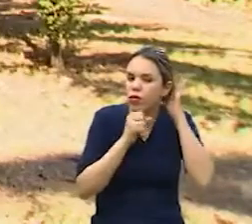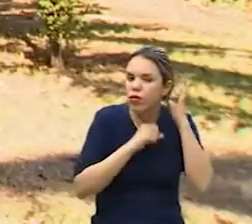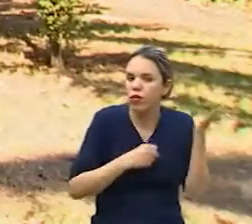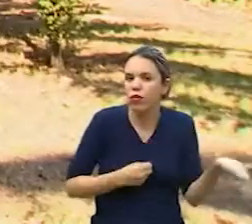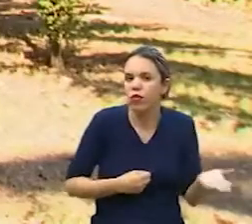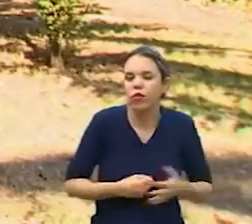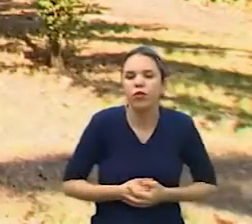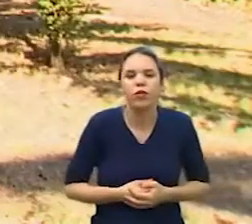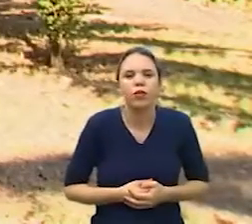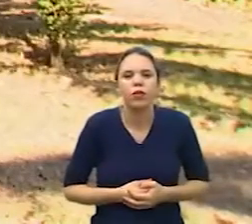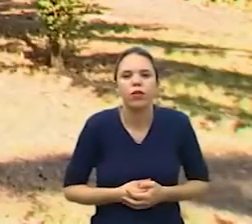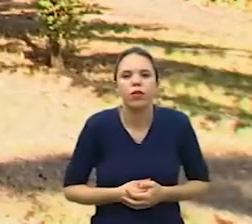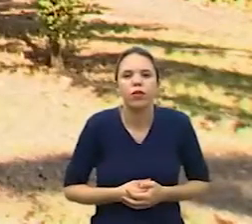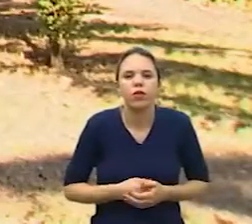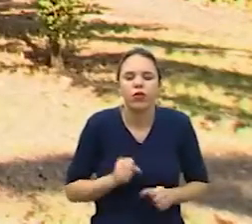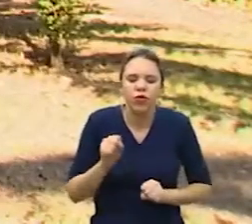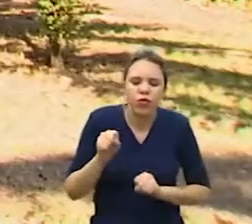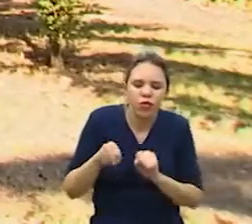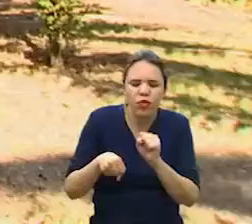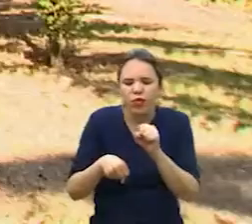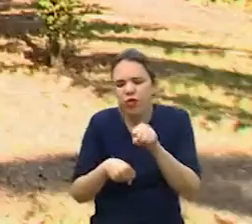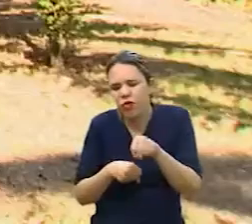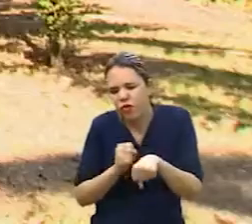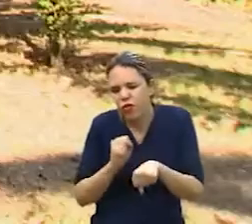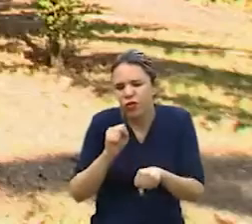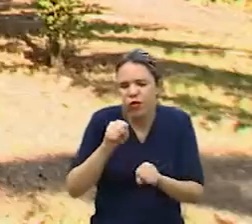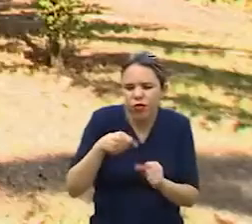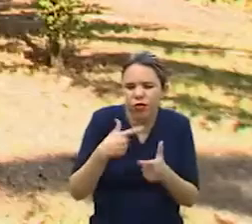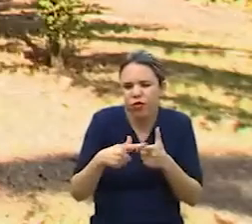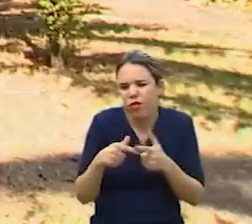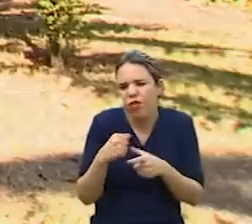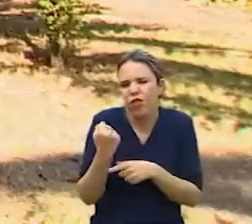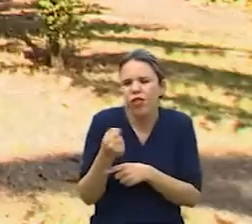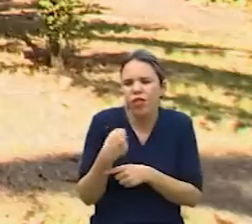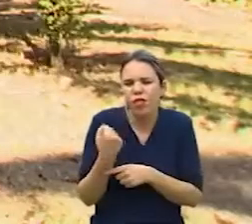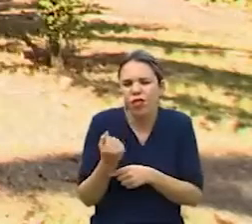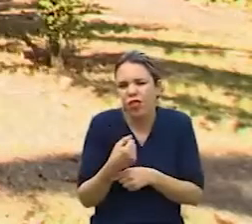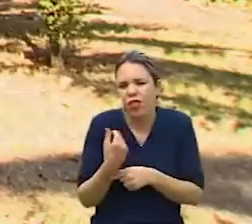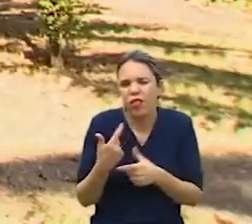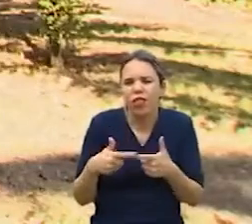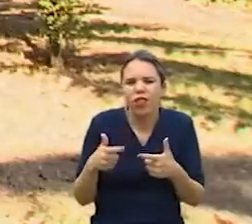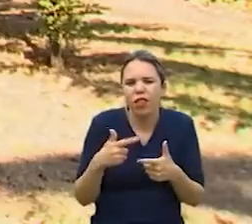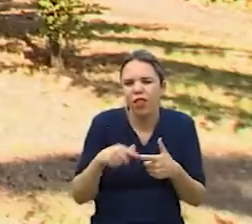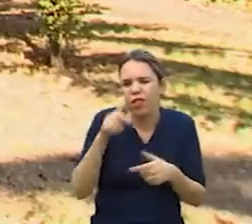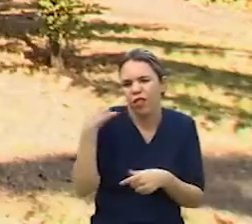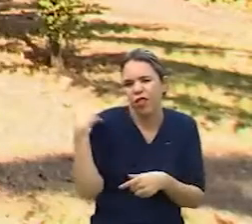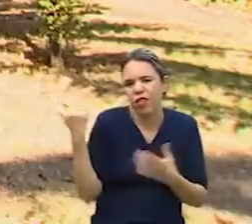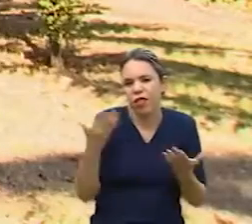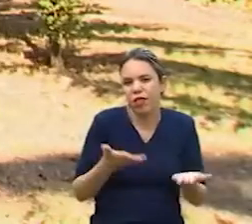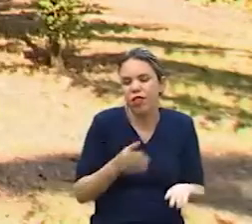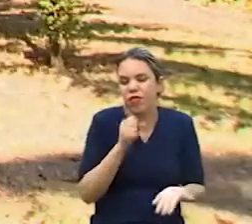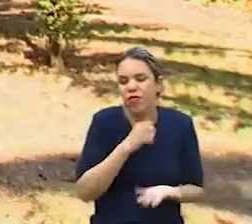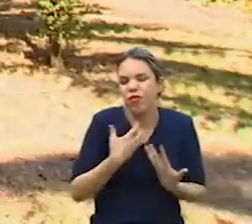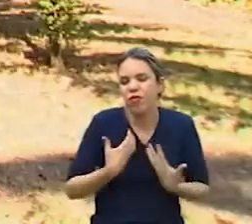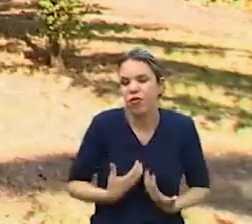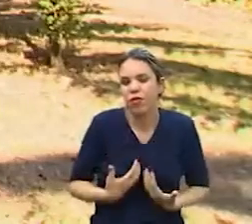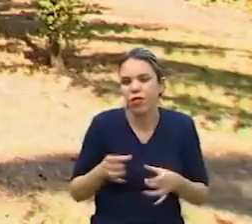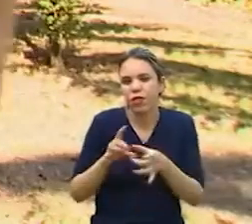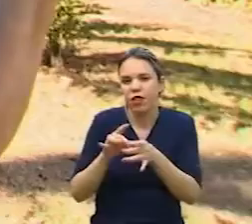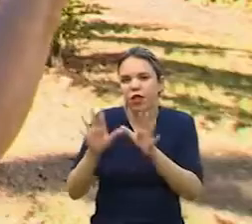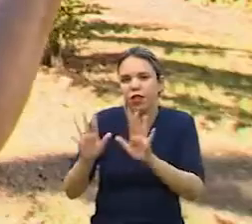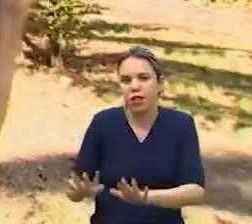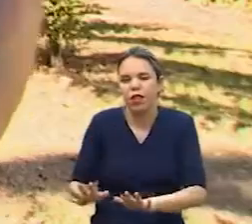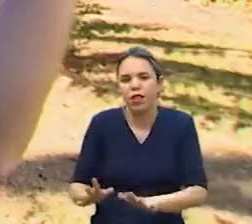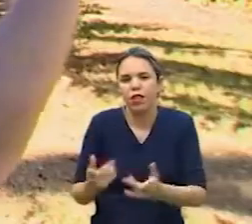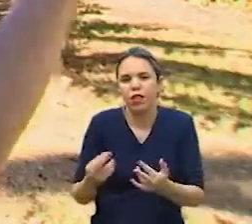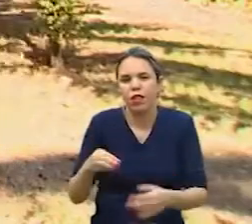ela está bem velhinha. Então, para andar, já tem problema de articulação, tem problema já da própria idade e tal. Aí a gente